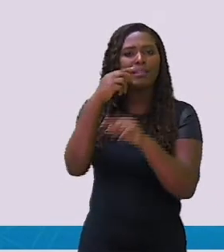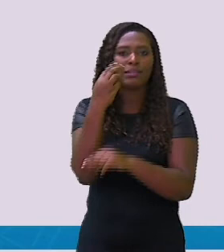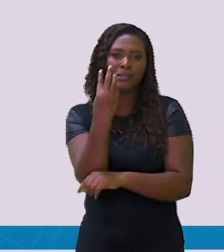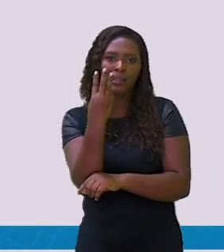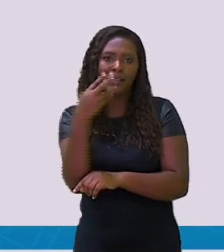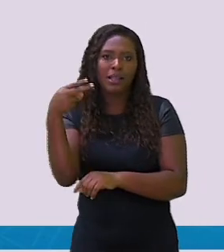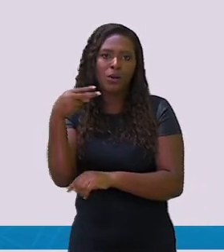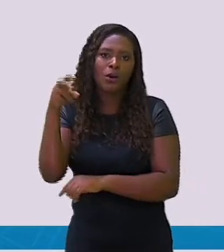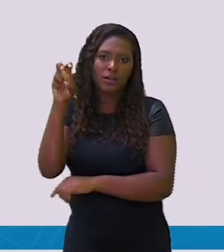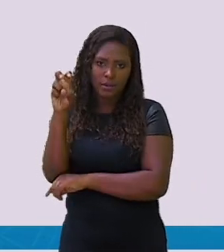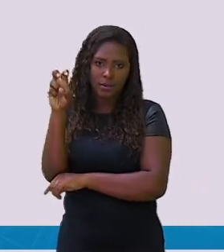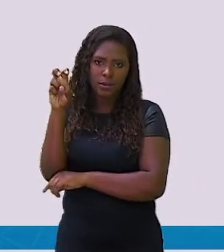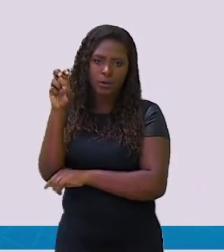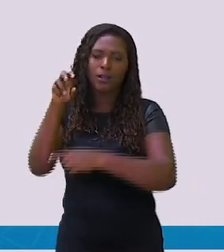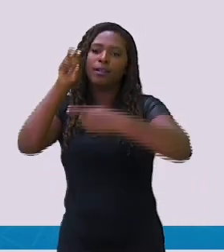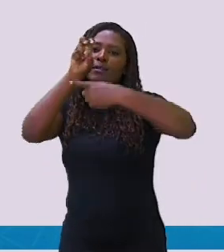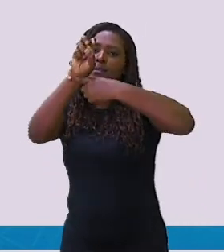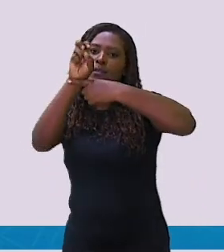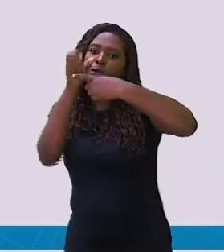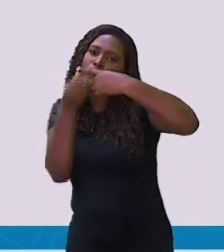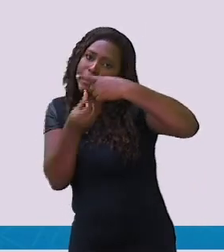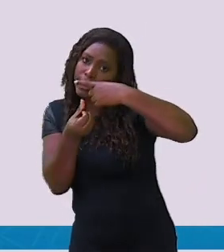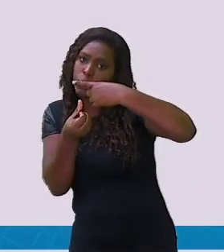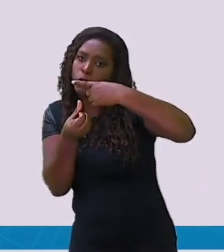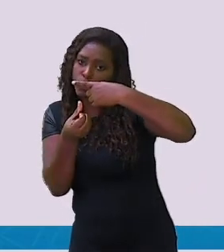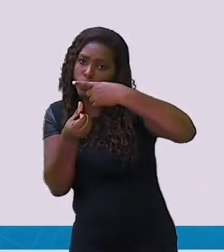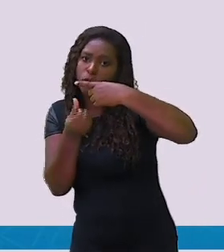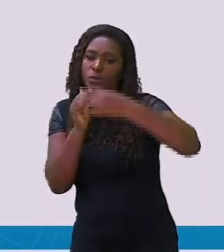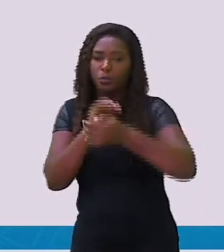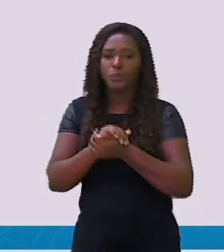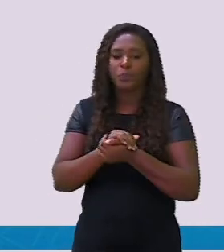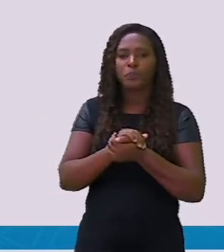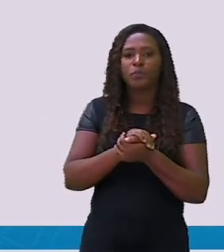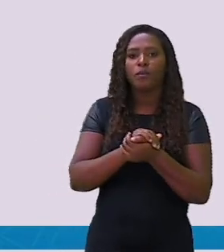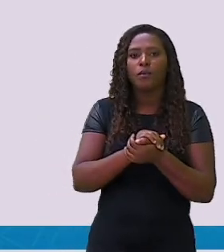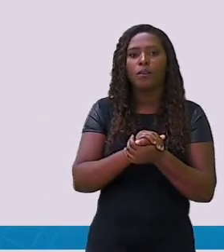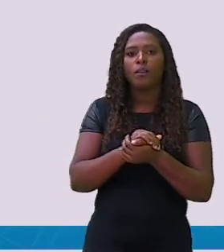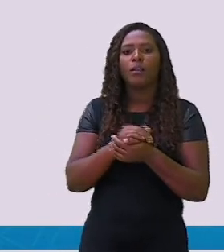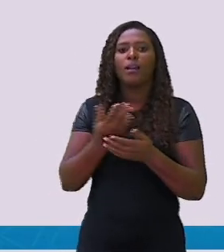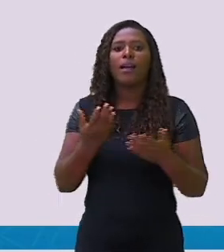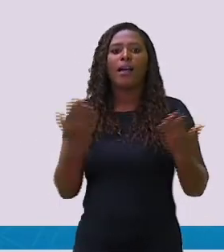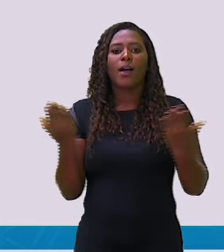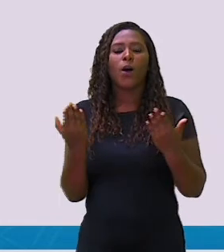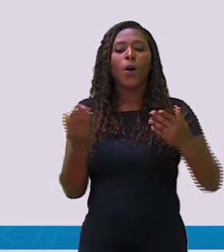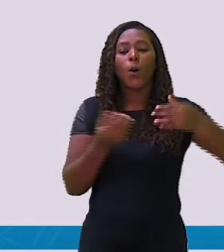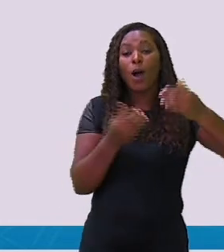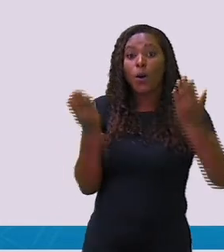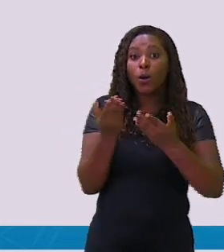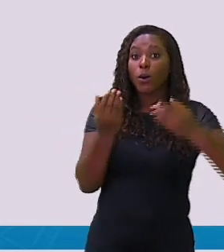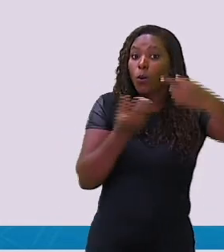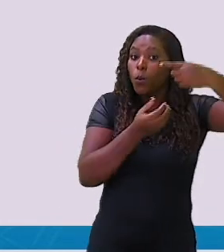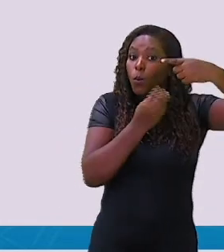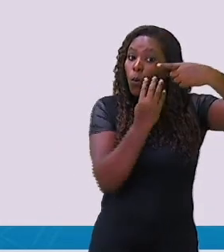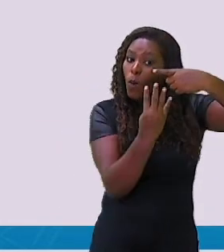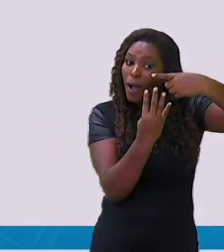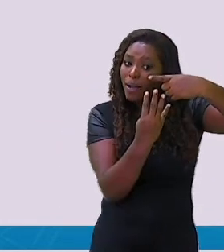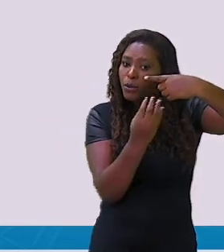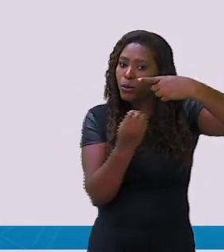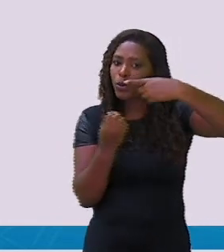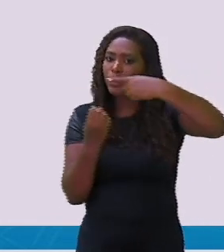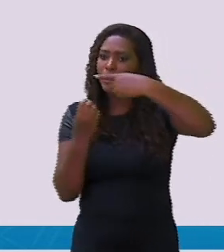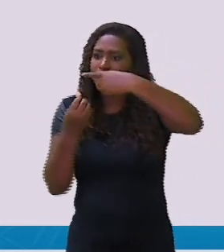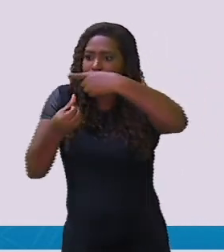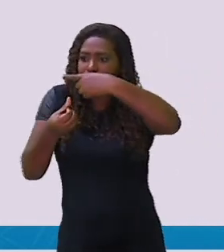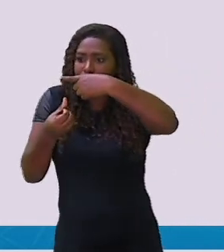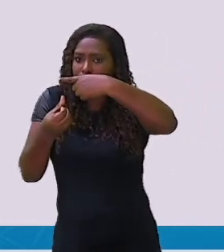355 600 aqui o denominador quatro e seis o quatro